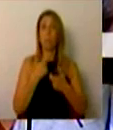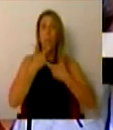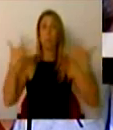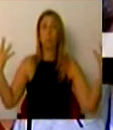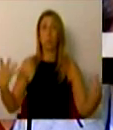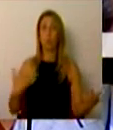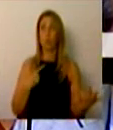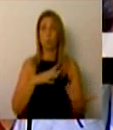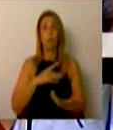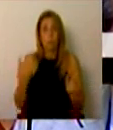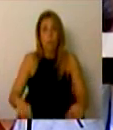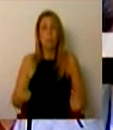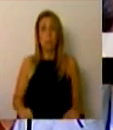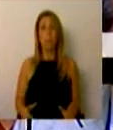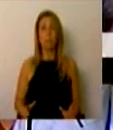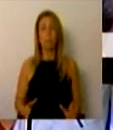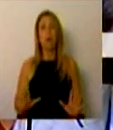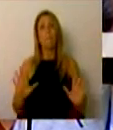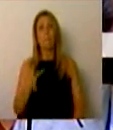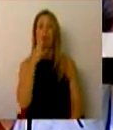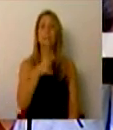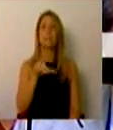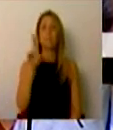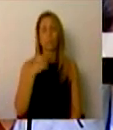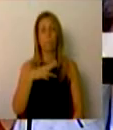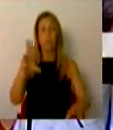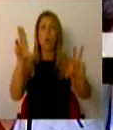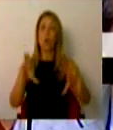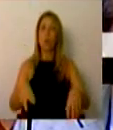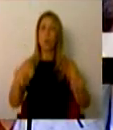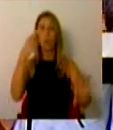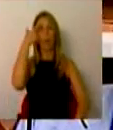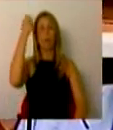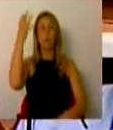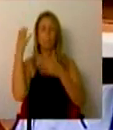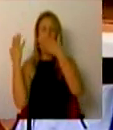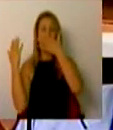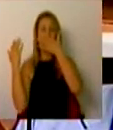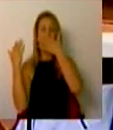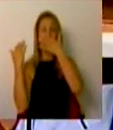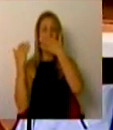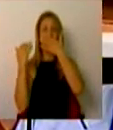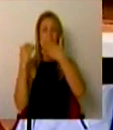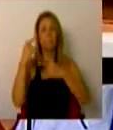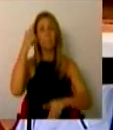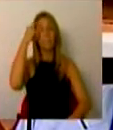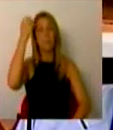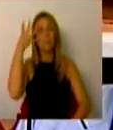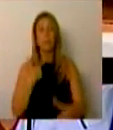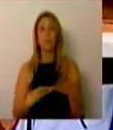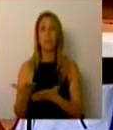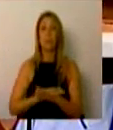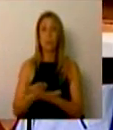nós dissemos, nesse momento, que nunca interpretassem o nosso voto como uma tentativa de contornar a